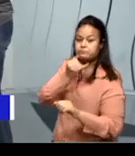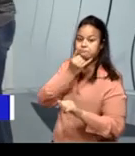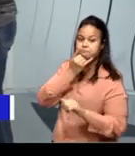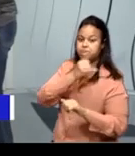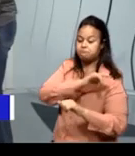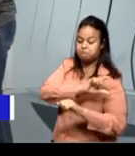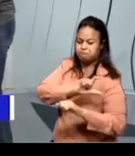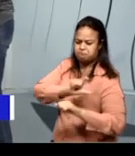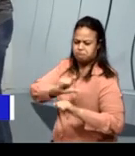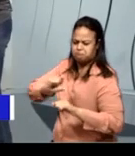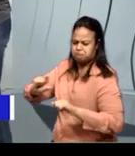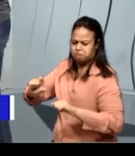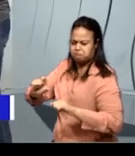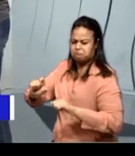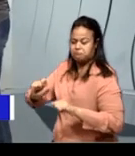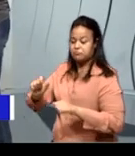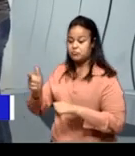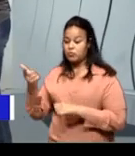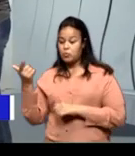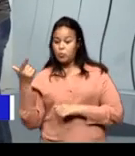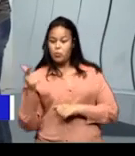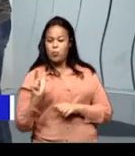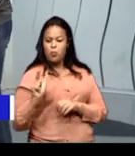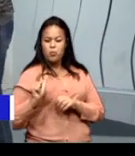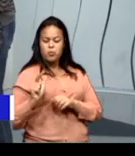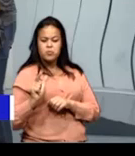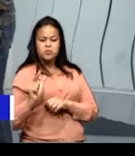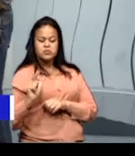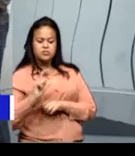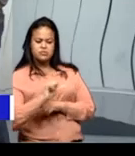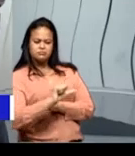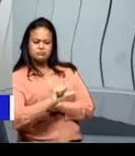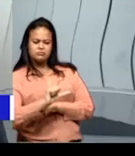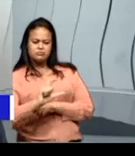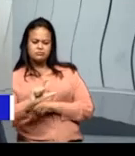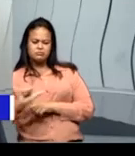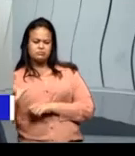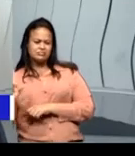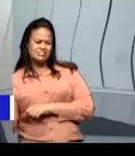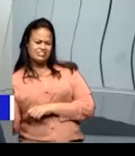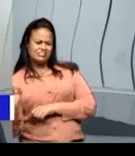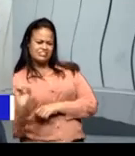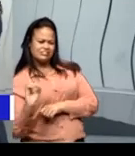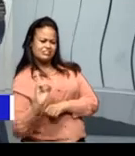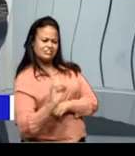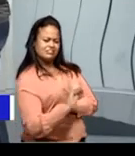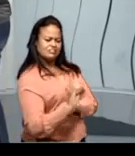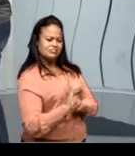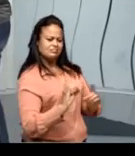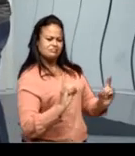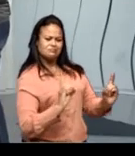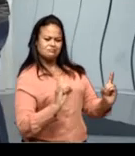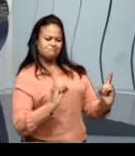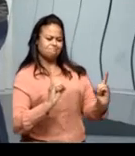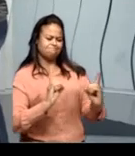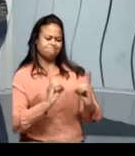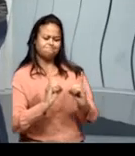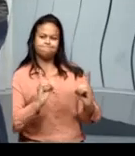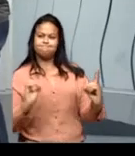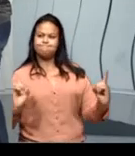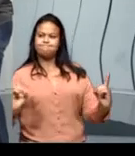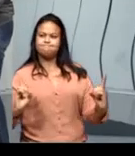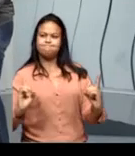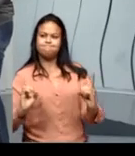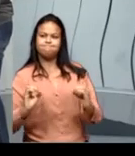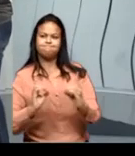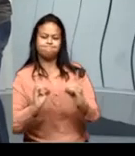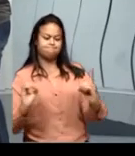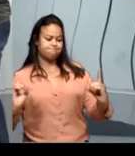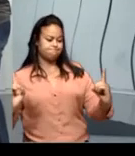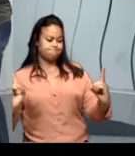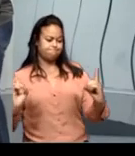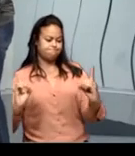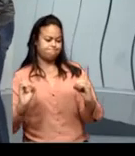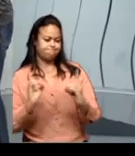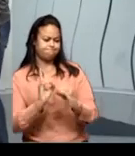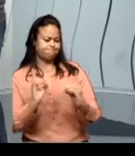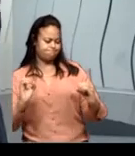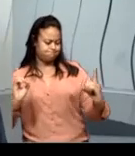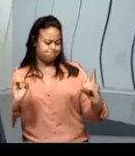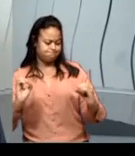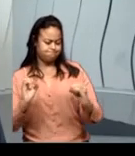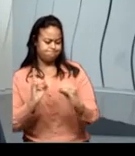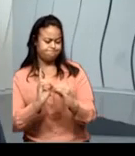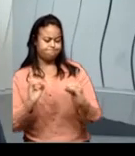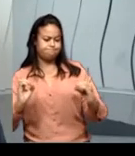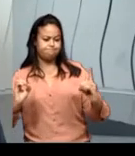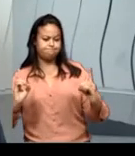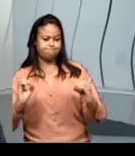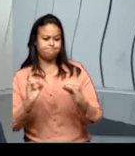eu tenho outra força horizontal para a direita também. Ambas as forças estão horizontais para